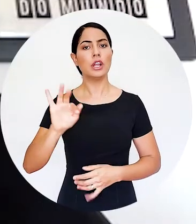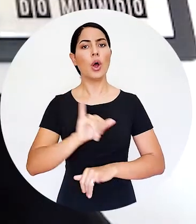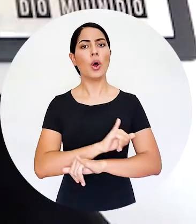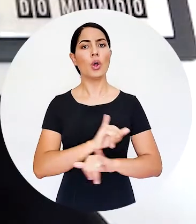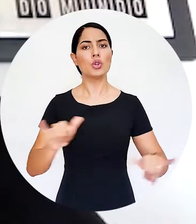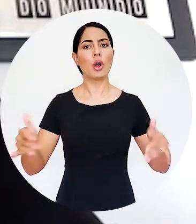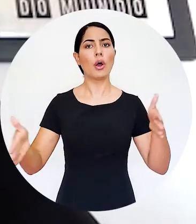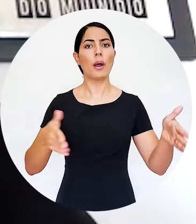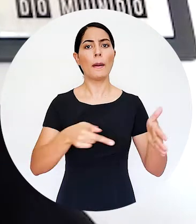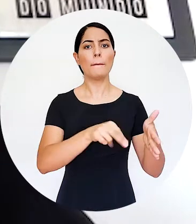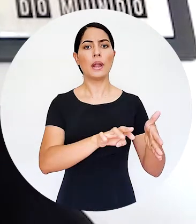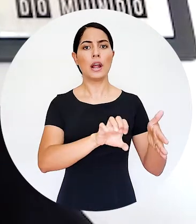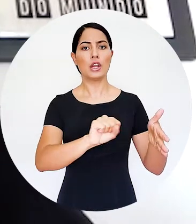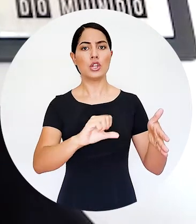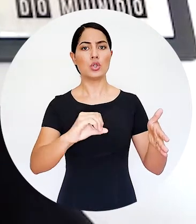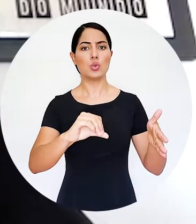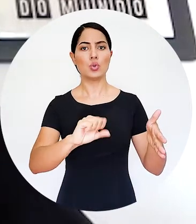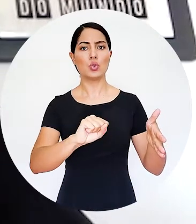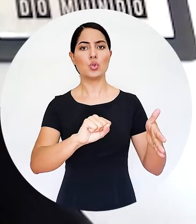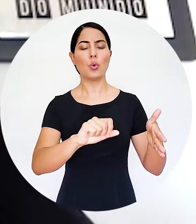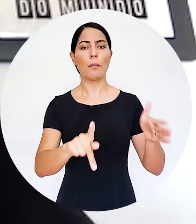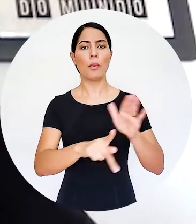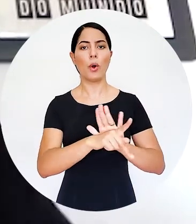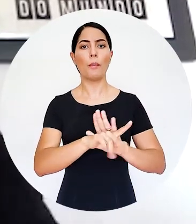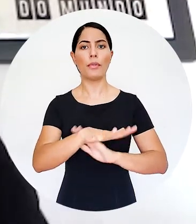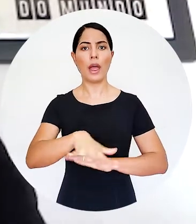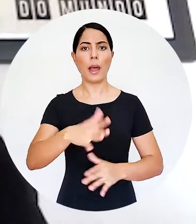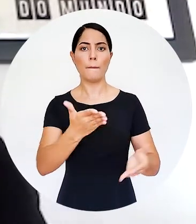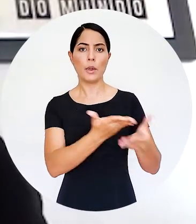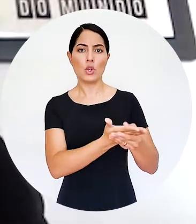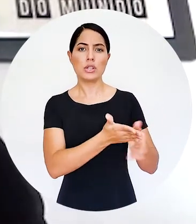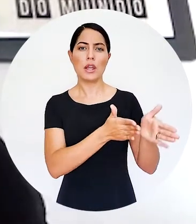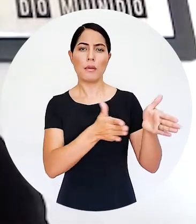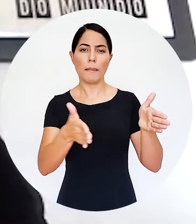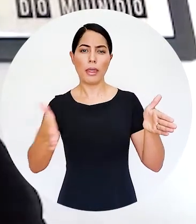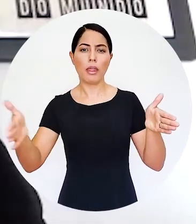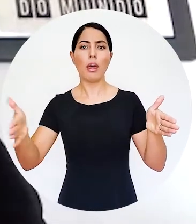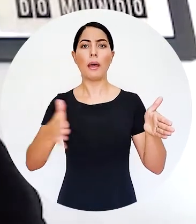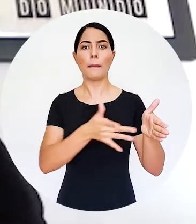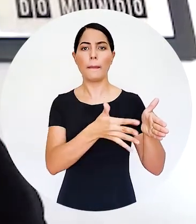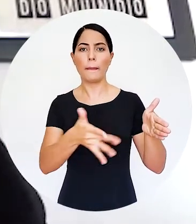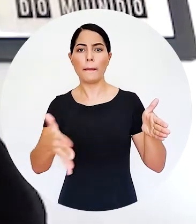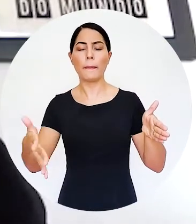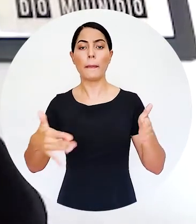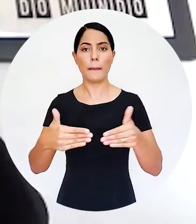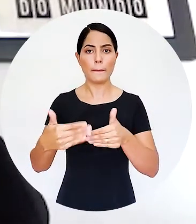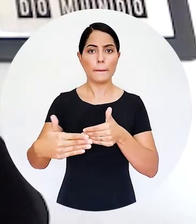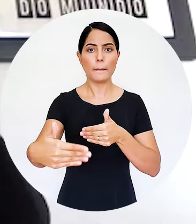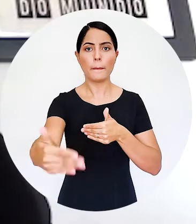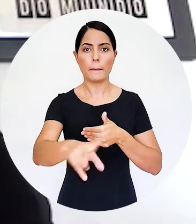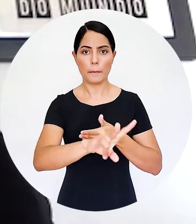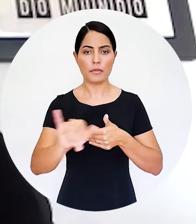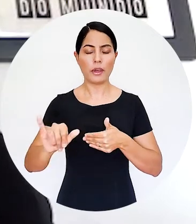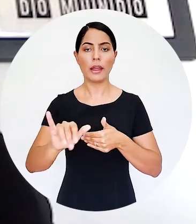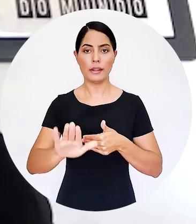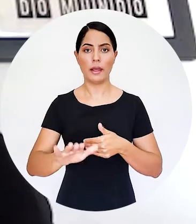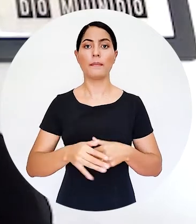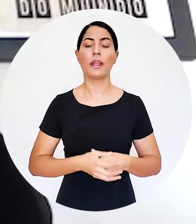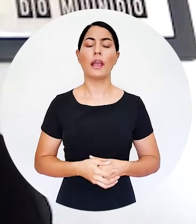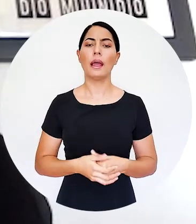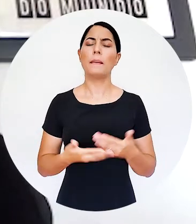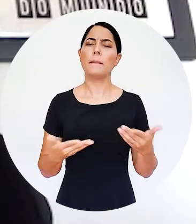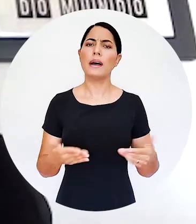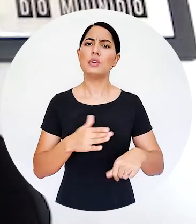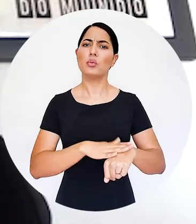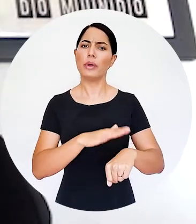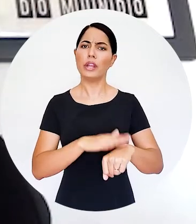prerrogativa da advocacia de suspender prazos processuais né o ministro Gilmar Mendes do Supremo Tribunal Federal e negou seguimento ao mandado